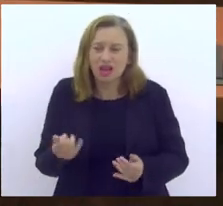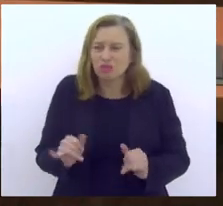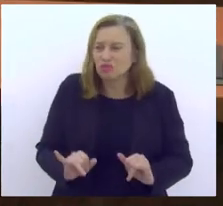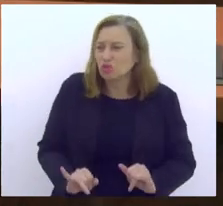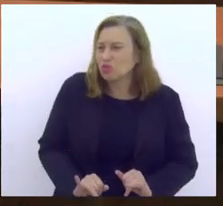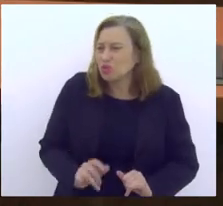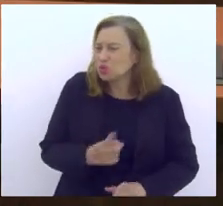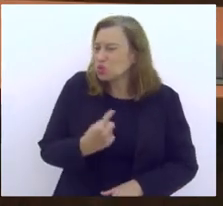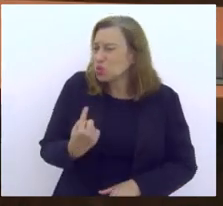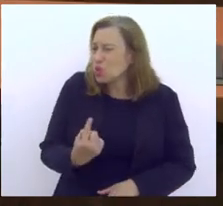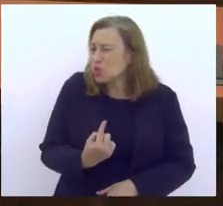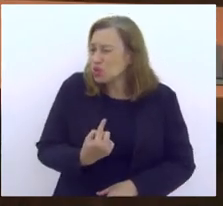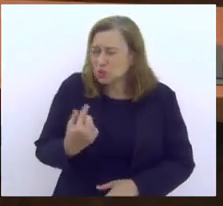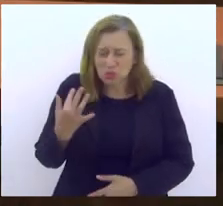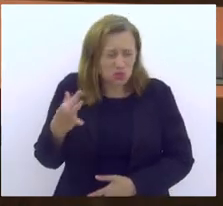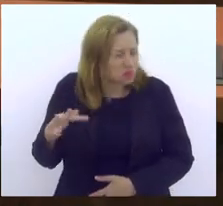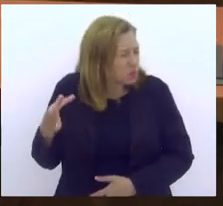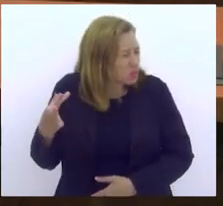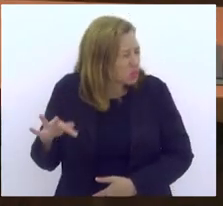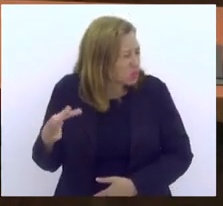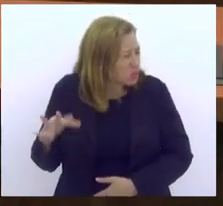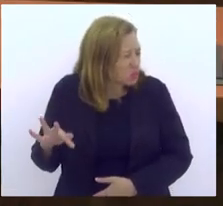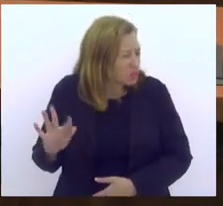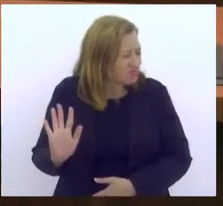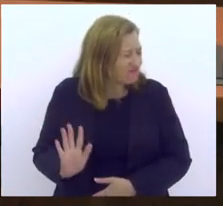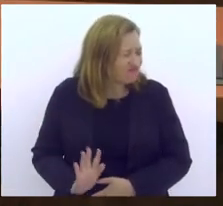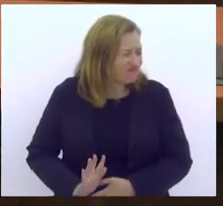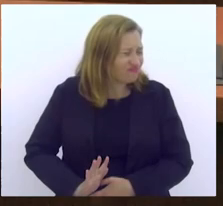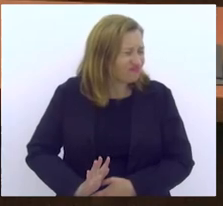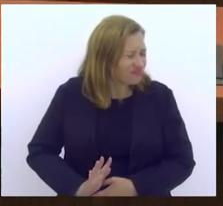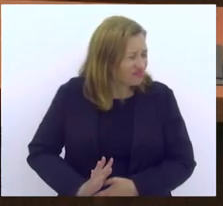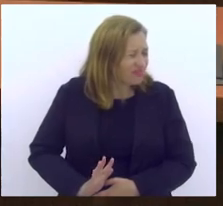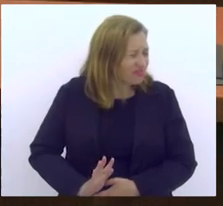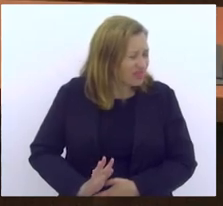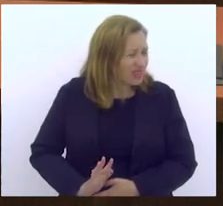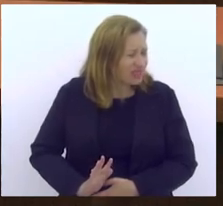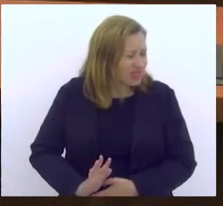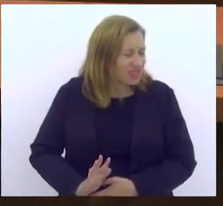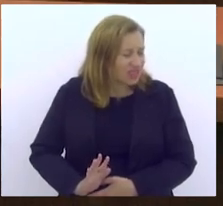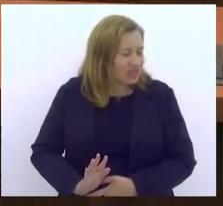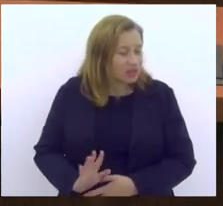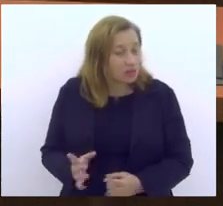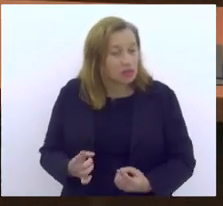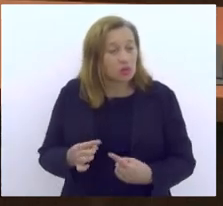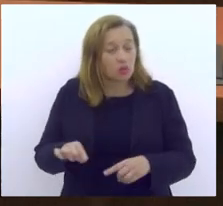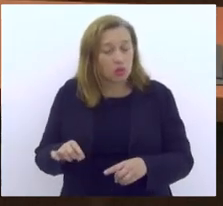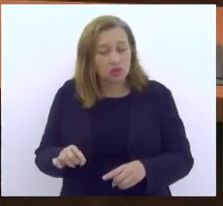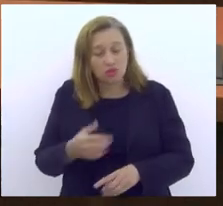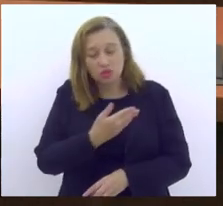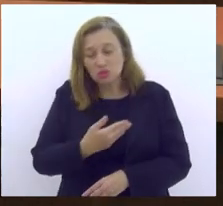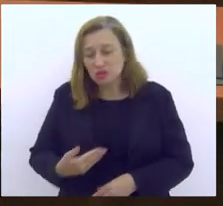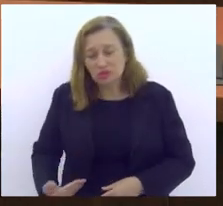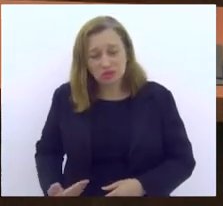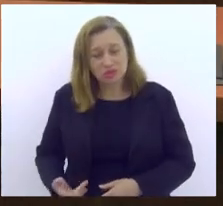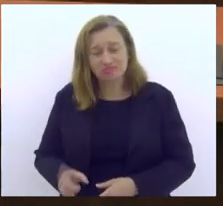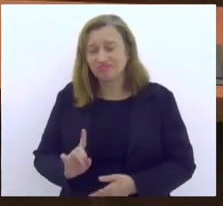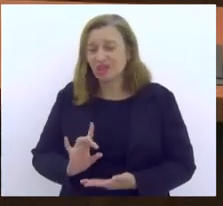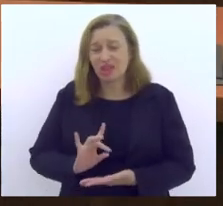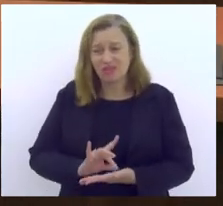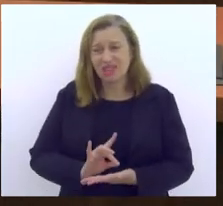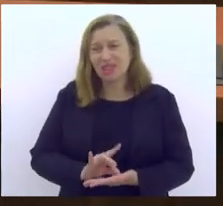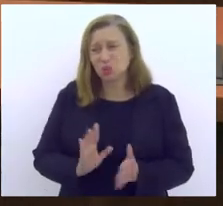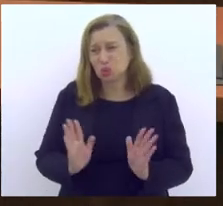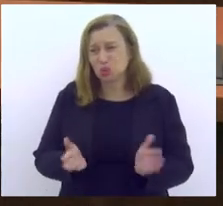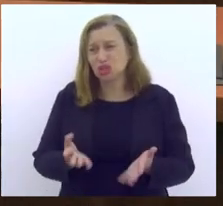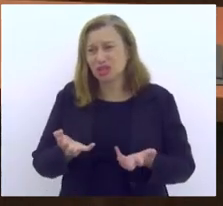de indignação nosso com uma atitude bárbara, para explorar a fragilidade do governador. Na verdade, hoje, o